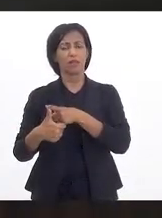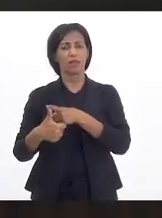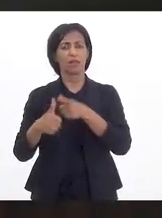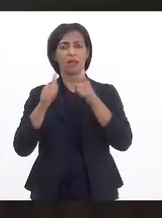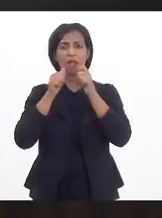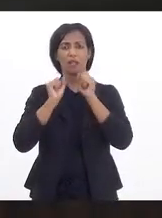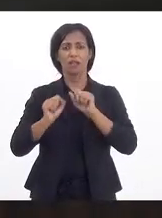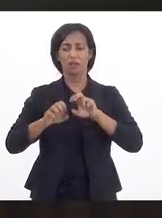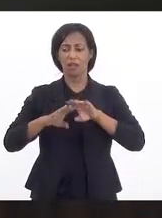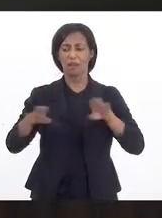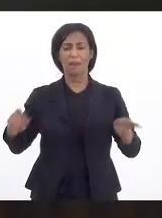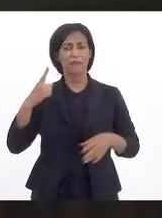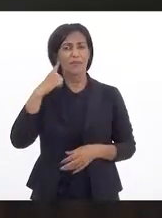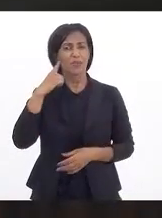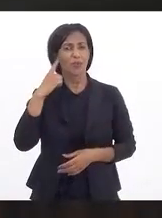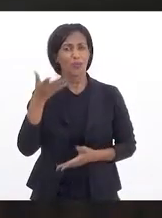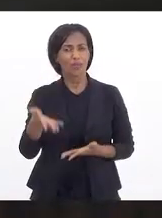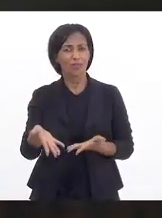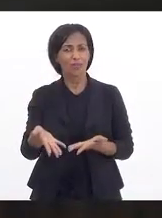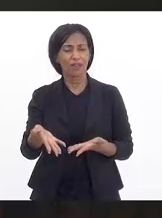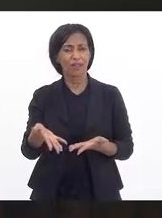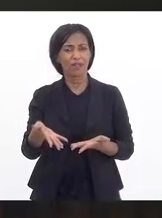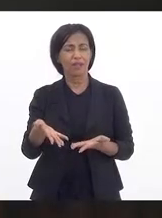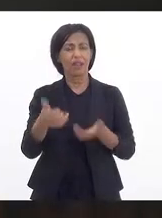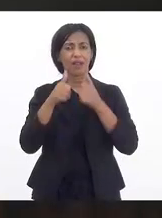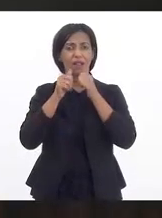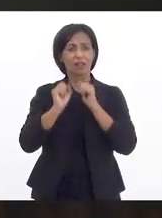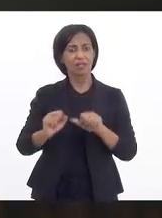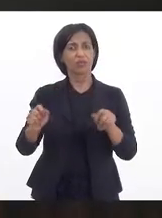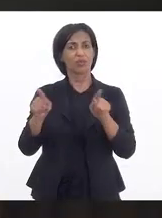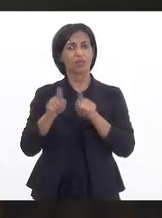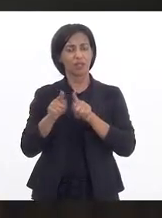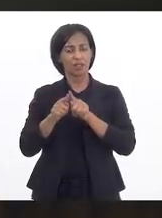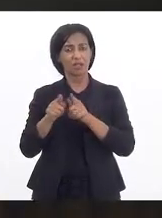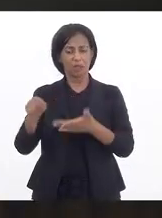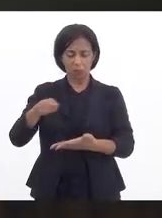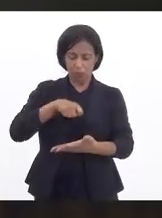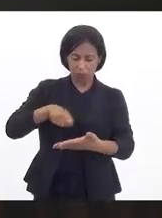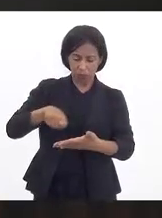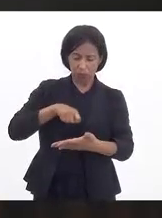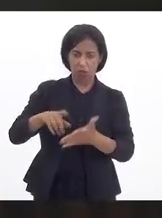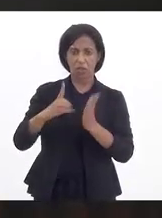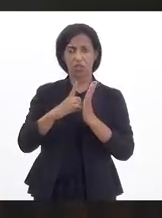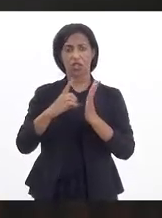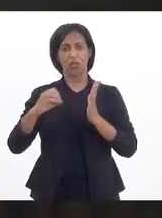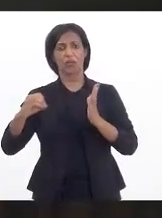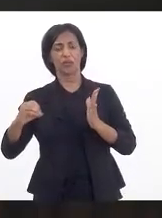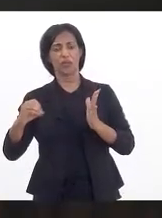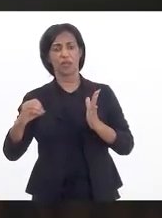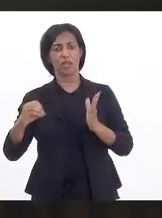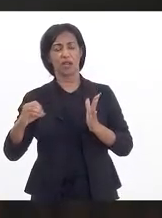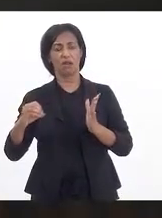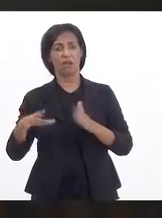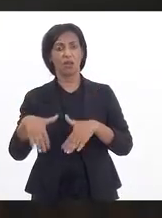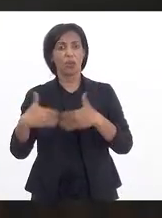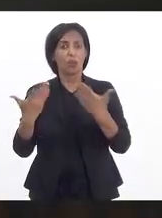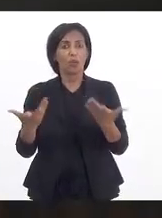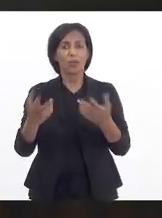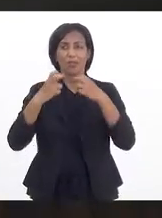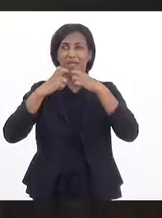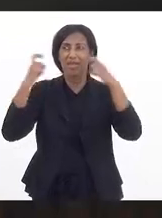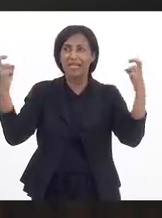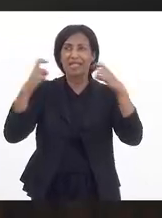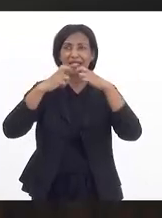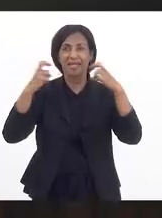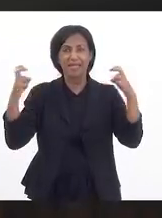assessoria da mesa precisa ouvir Assessoria também que transcreve a no Diário Oficial e quanto mais